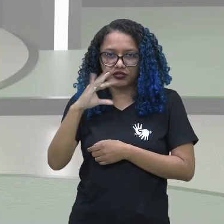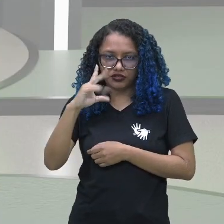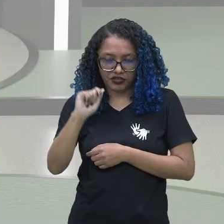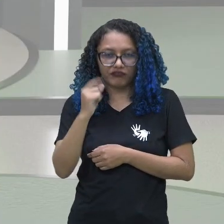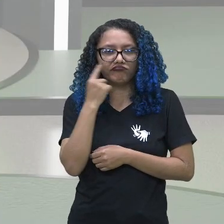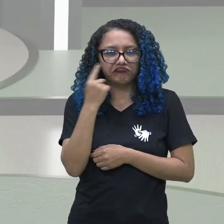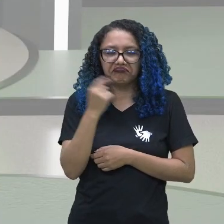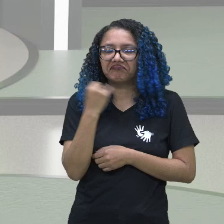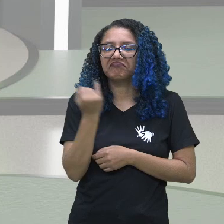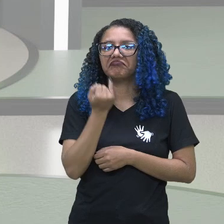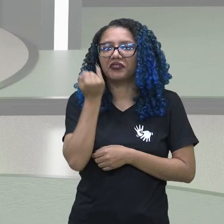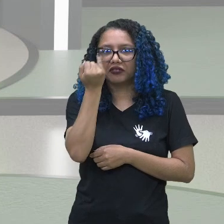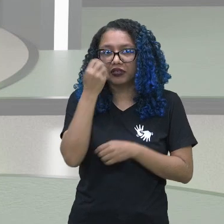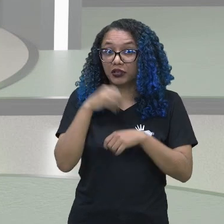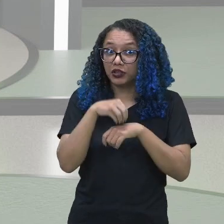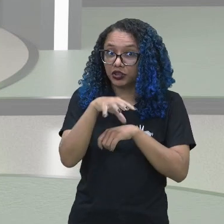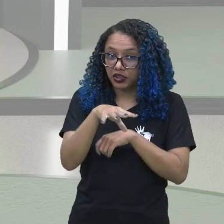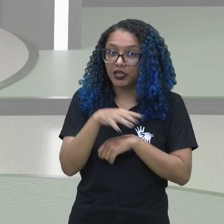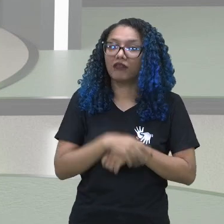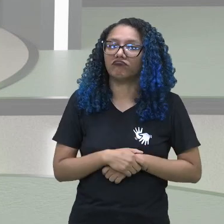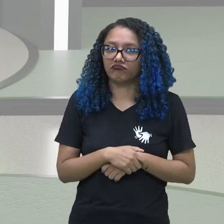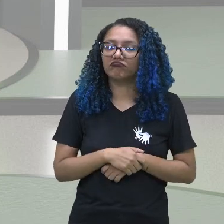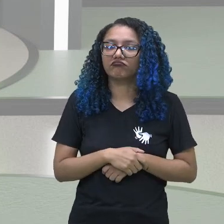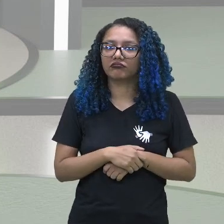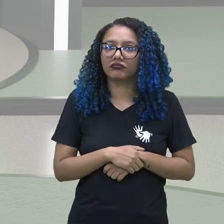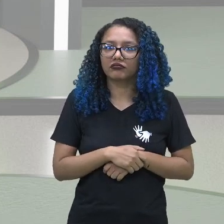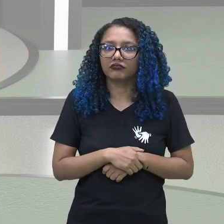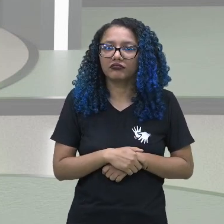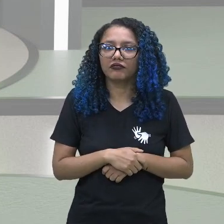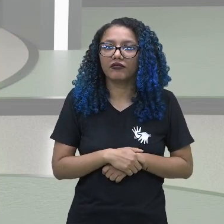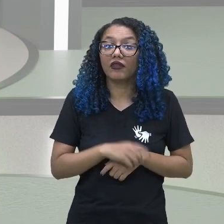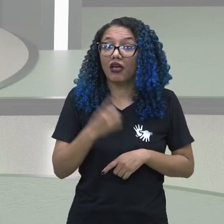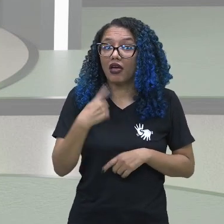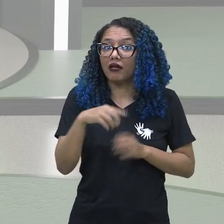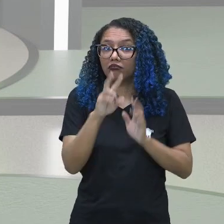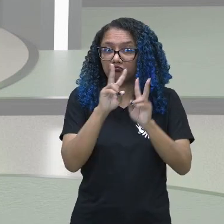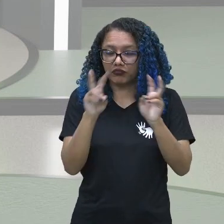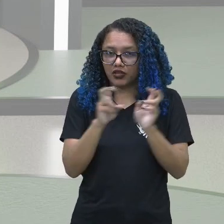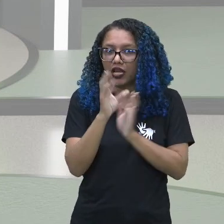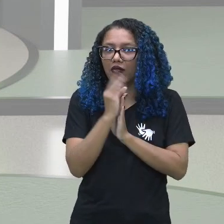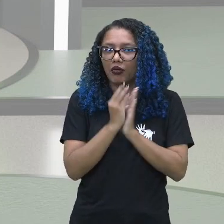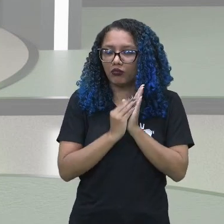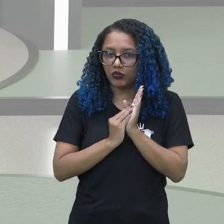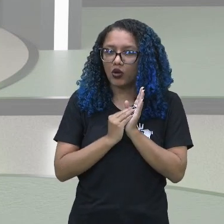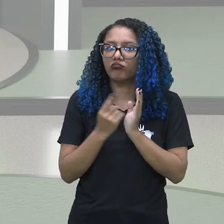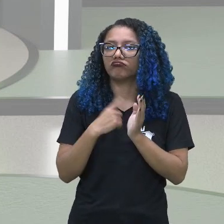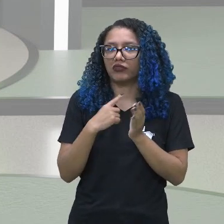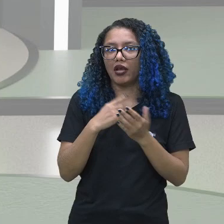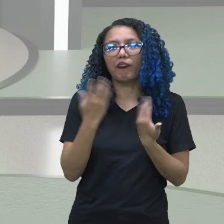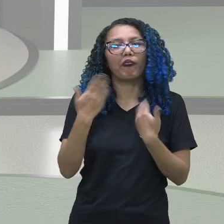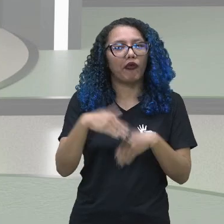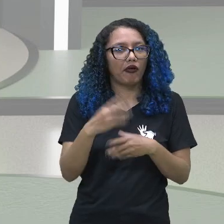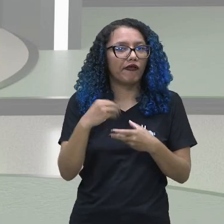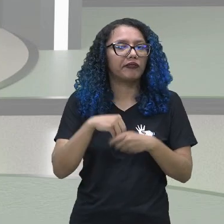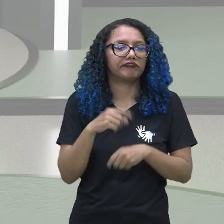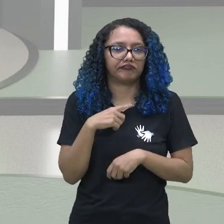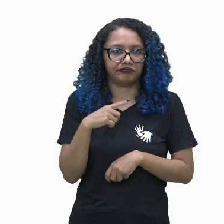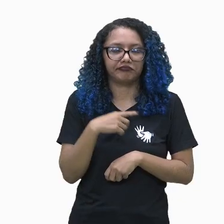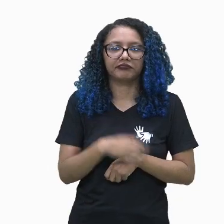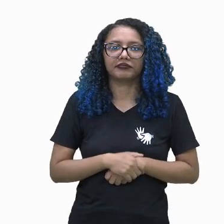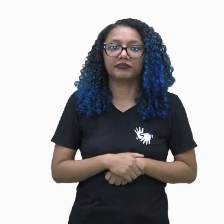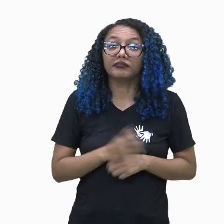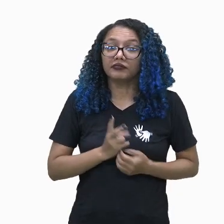informação, viu, gente? Dica aí para vocês, é um conteúdo muito explorado em avaliações.